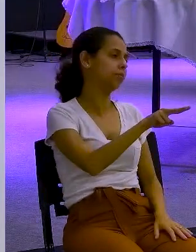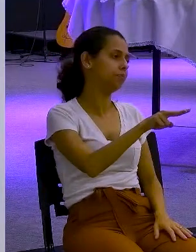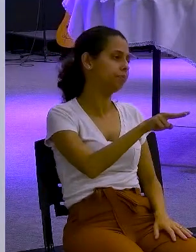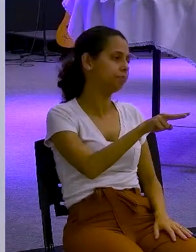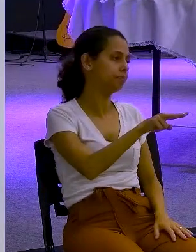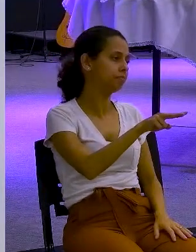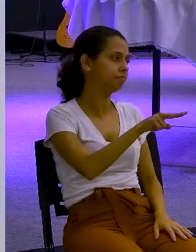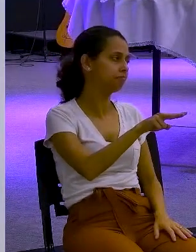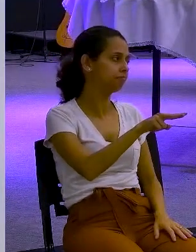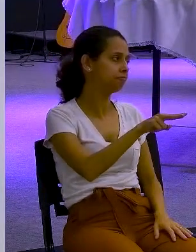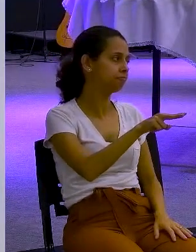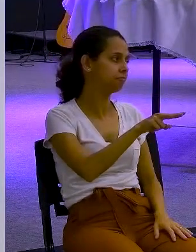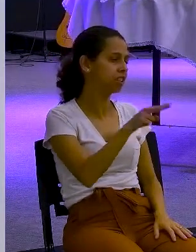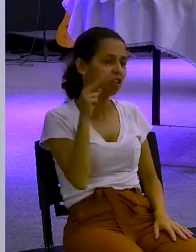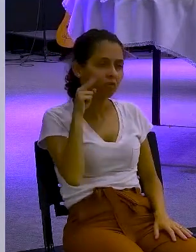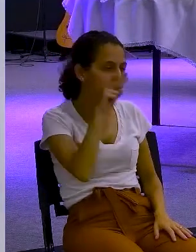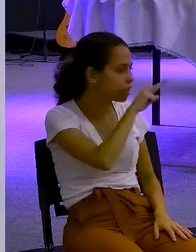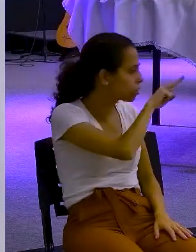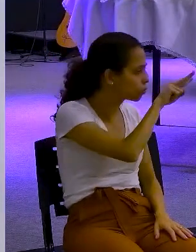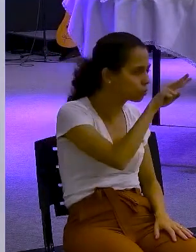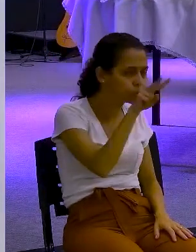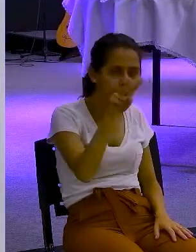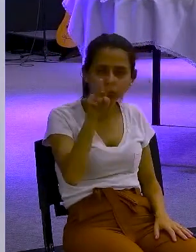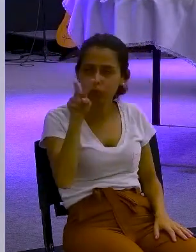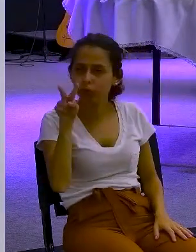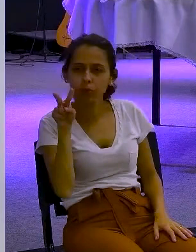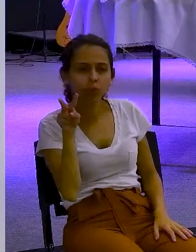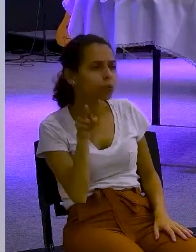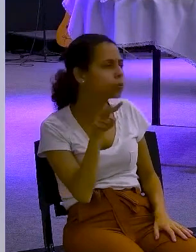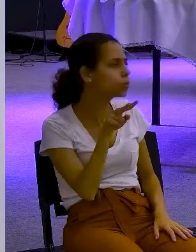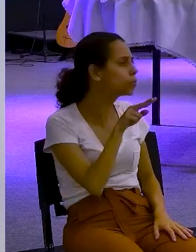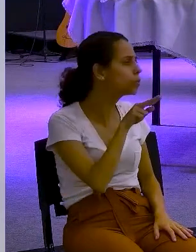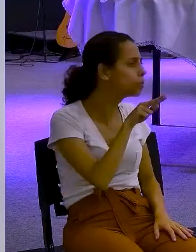e notada, reconhecida por todos.